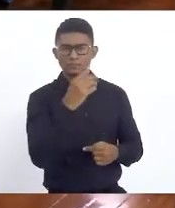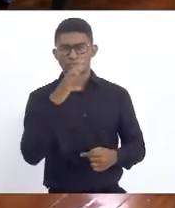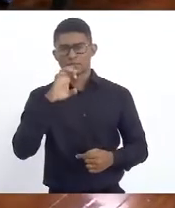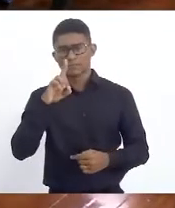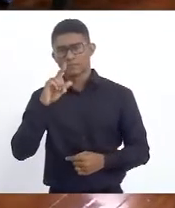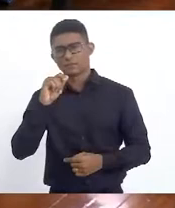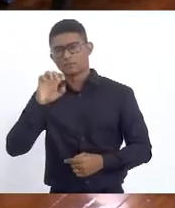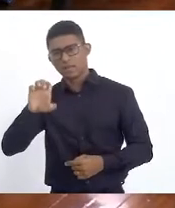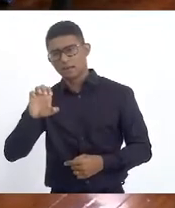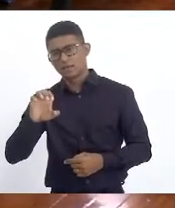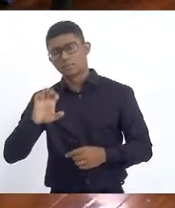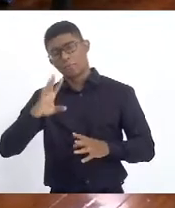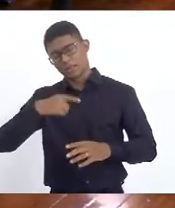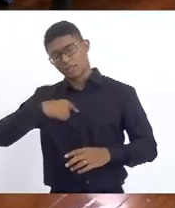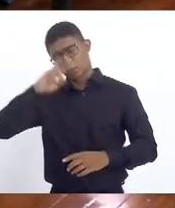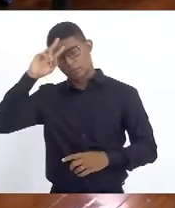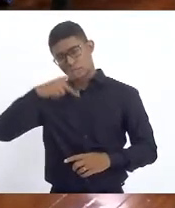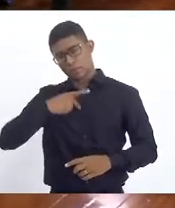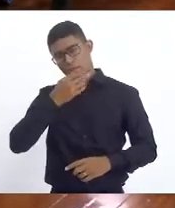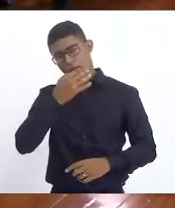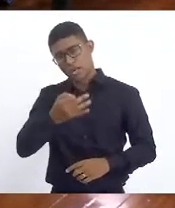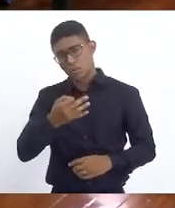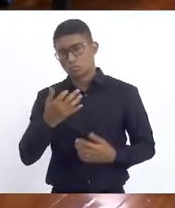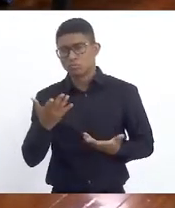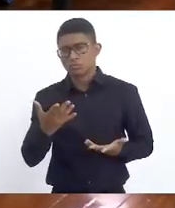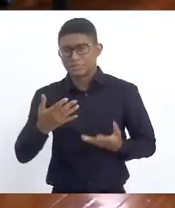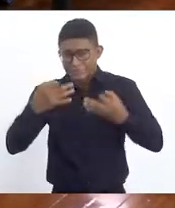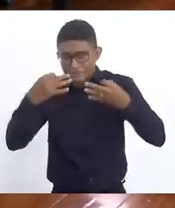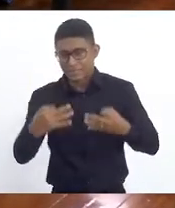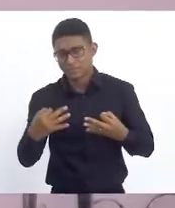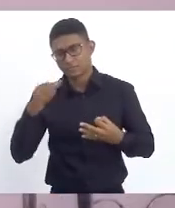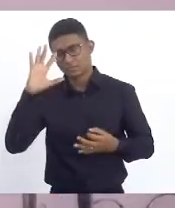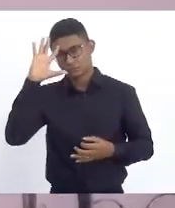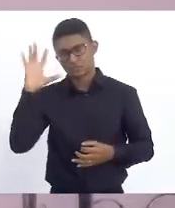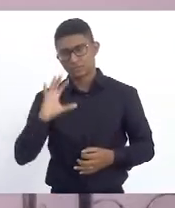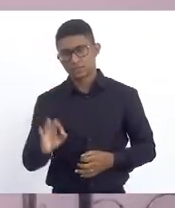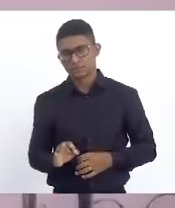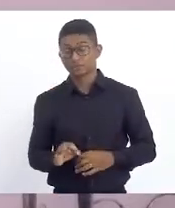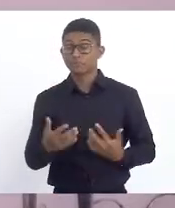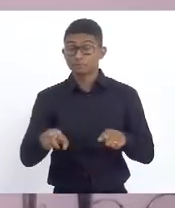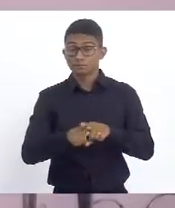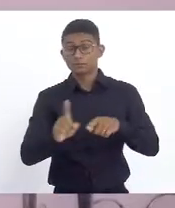entendimento, eu quero ter certeza. E uma outra questão, senhor diretor.